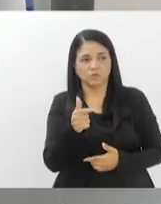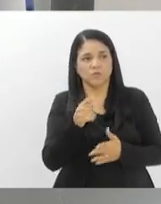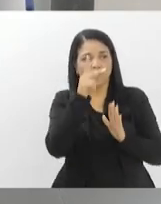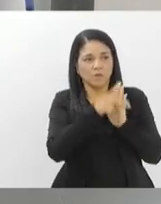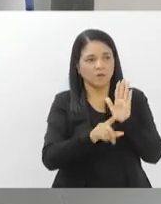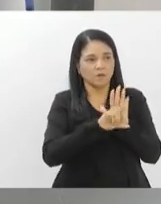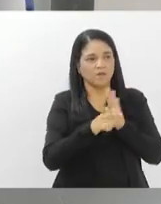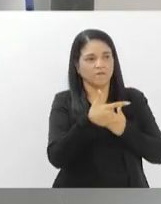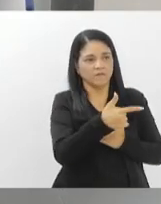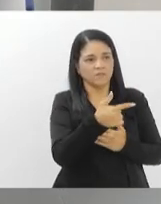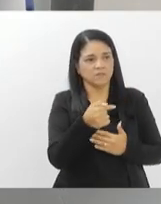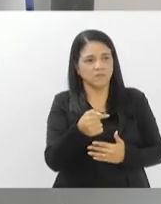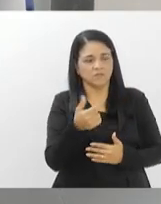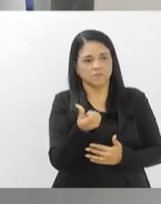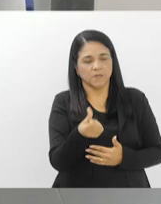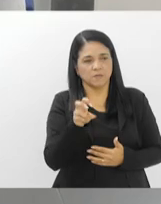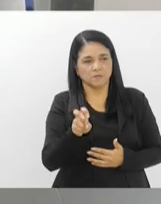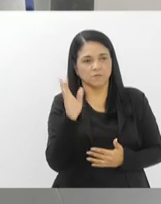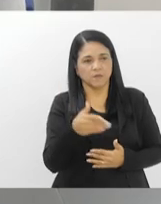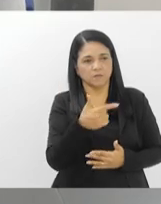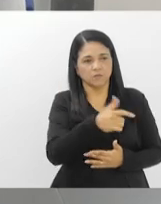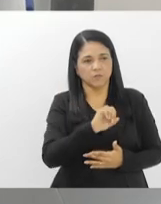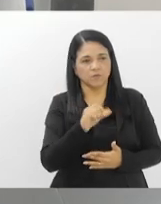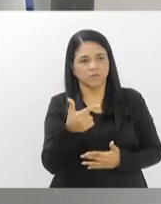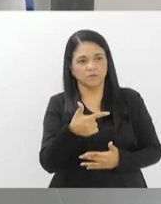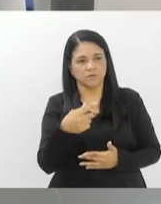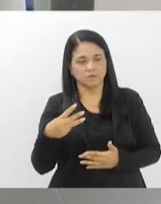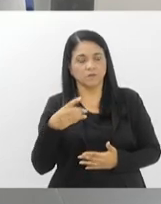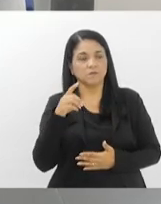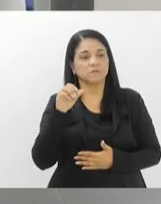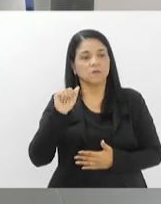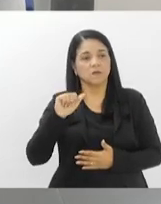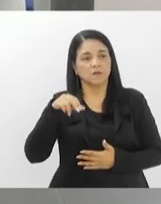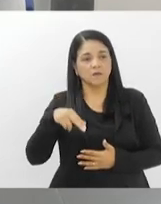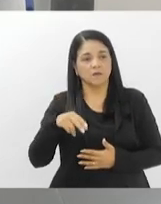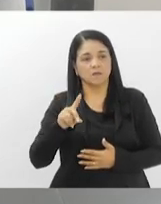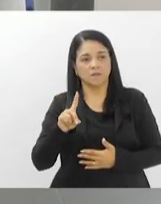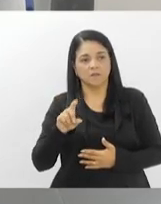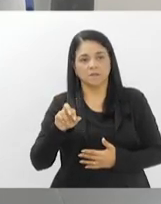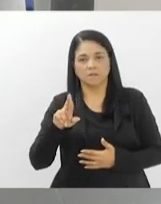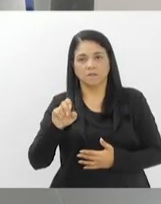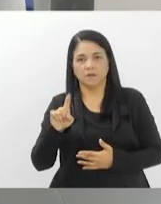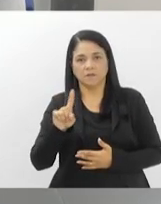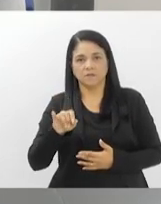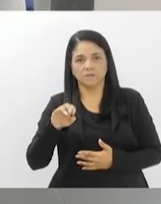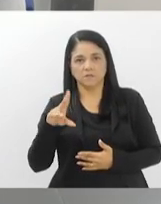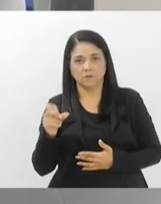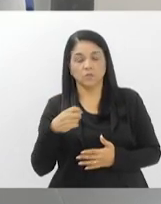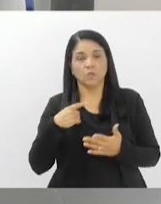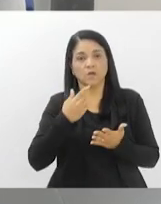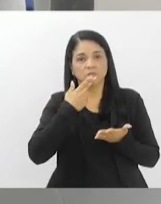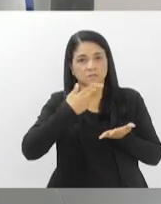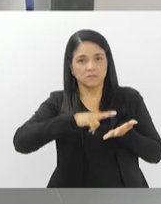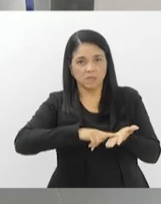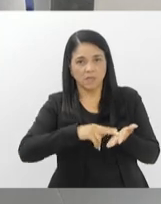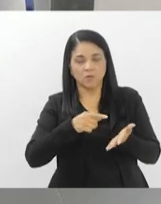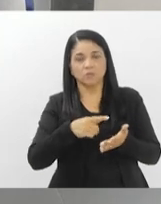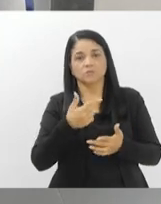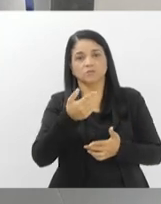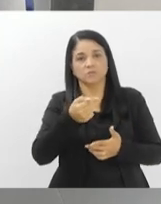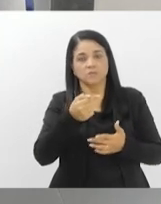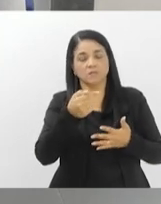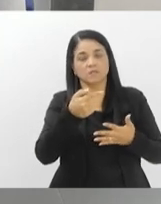de lei 2765 de 23, de autoria do deputado Andrezinho Siciliano, que dispõe sobre a criação do selo com os 17 Objetivos do